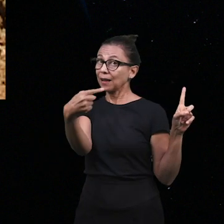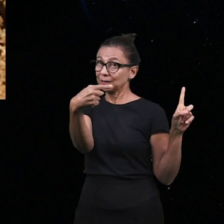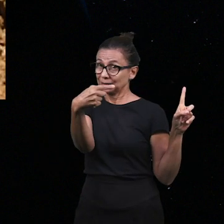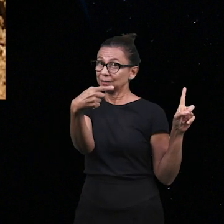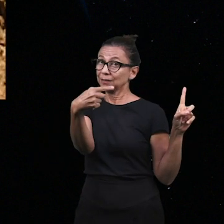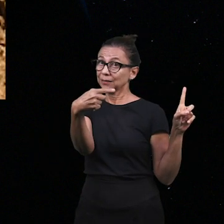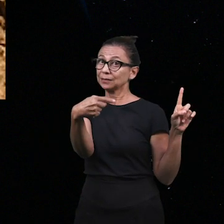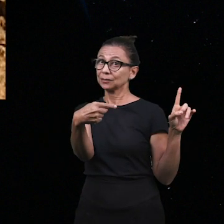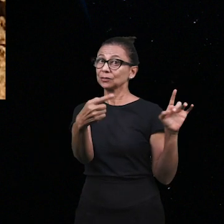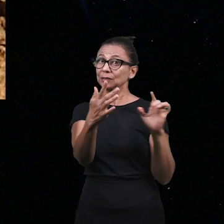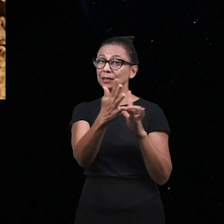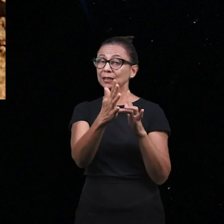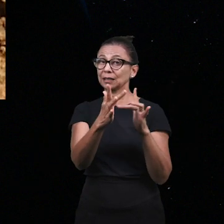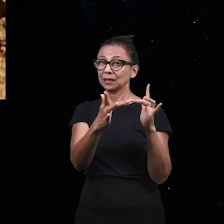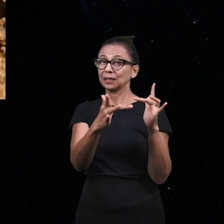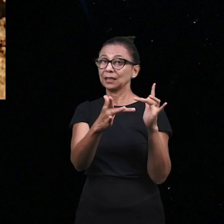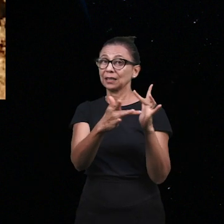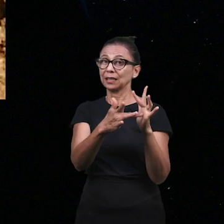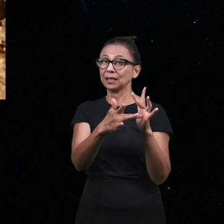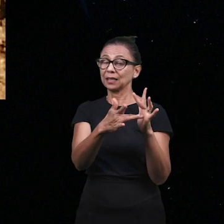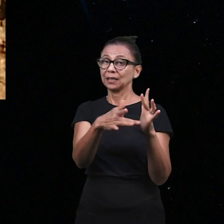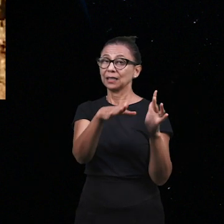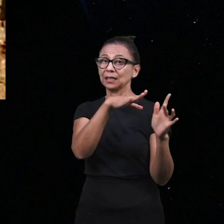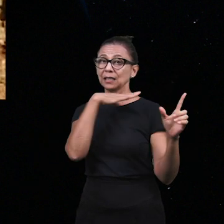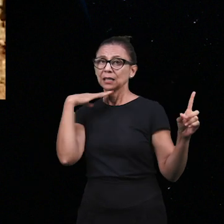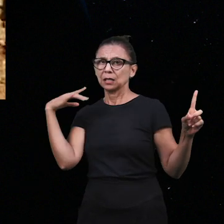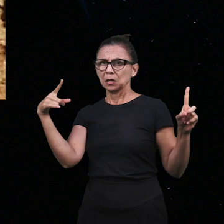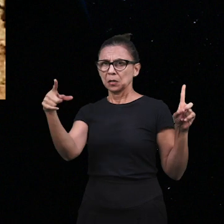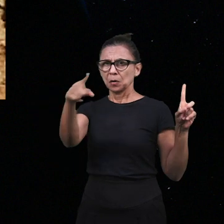cruz Jesus morreu